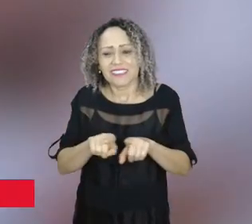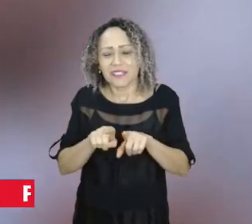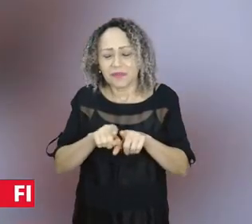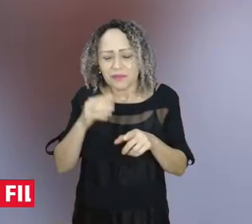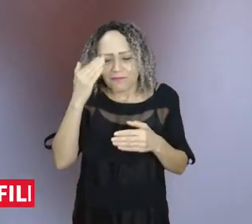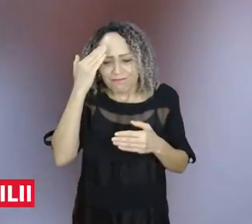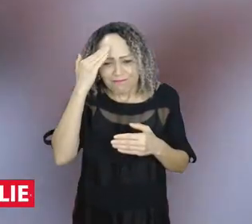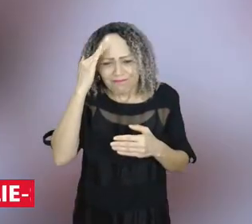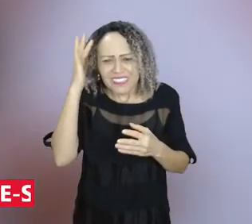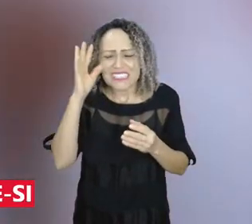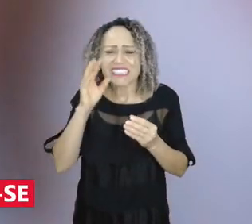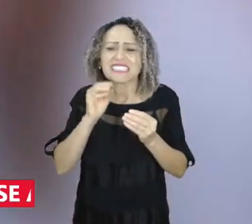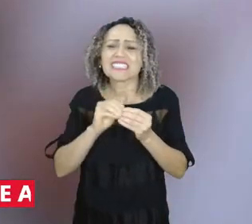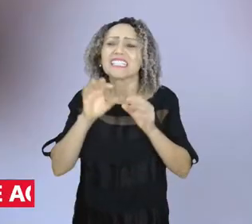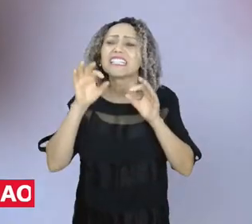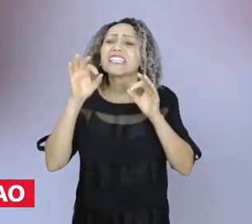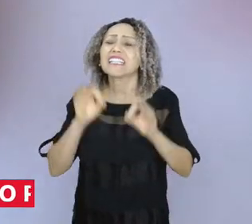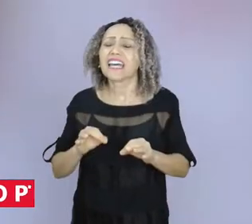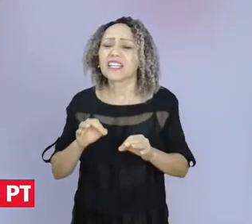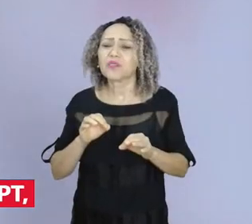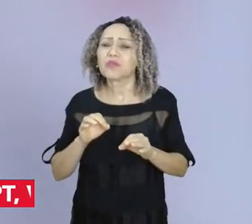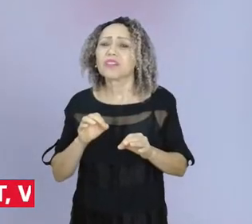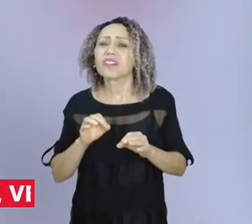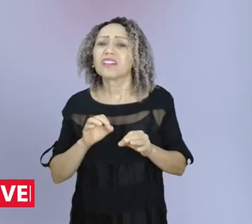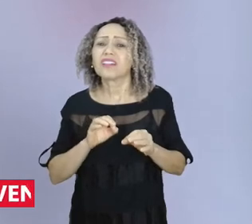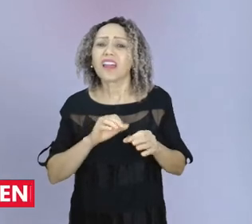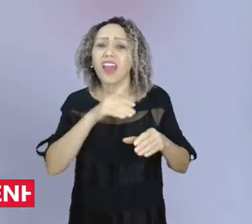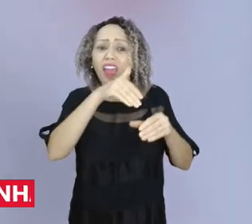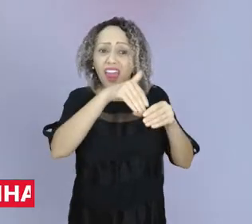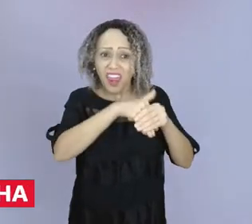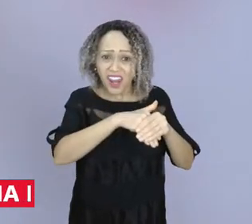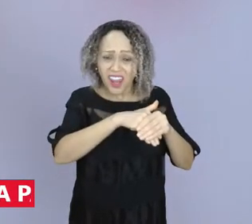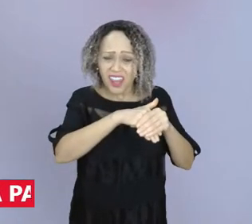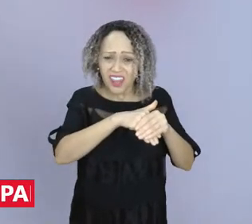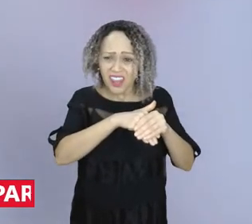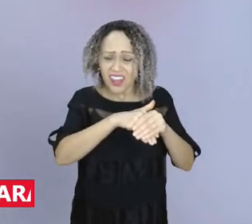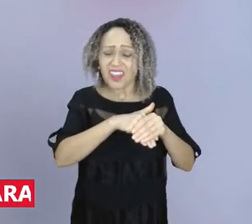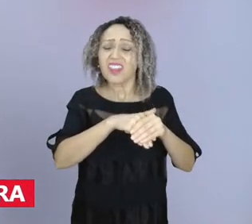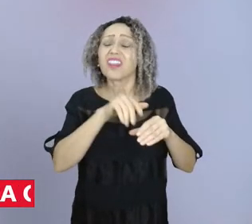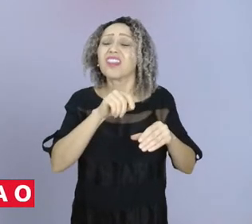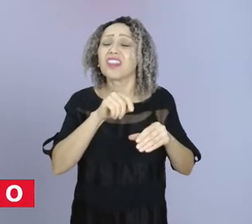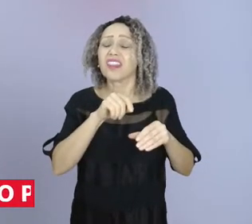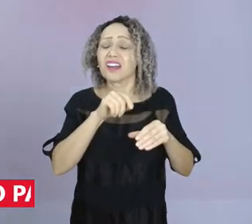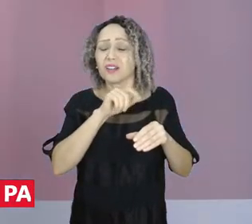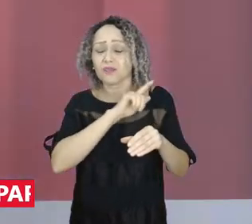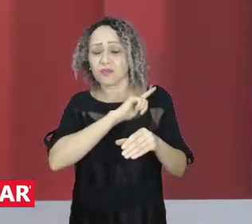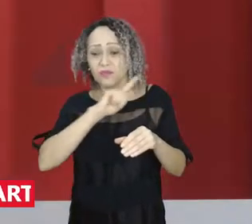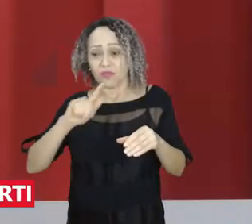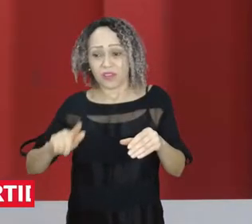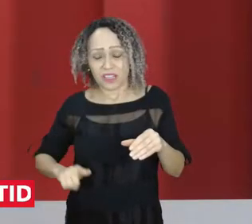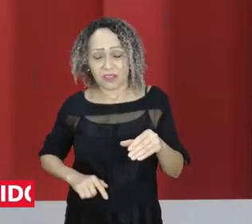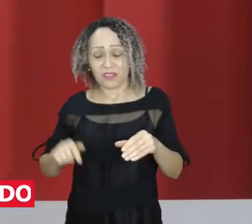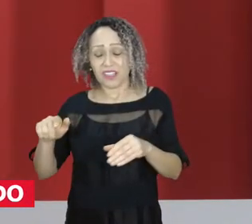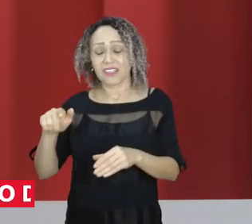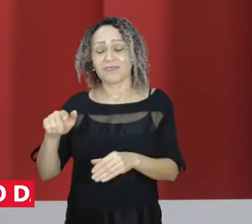significa a eleição de Jerônimo, governador do estado da Bahia.